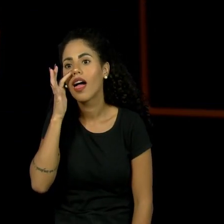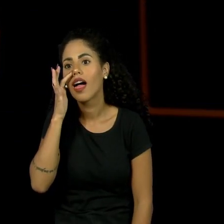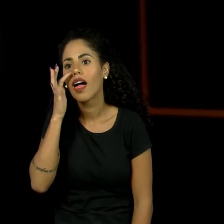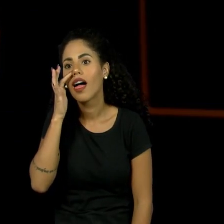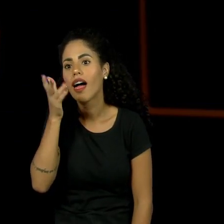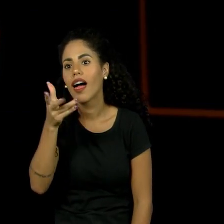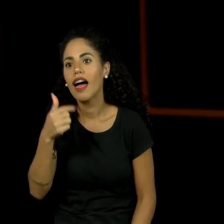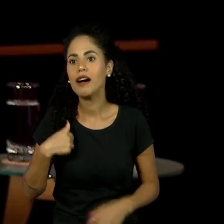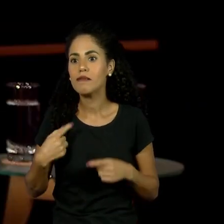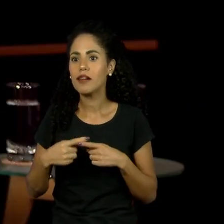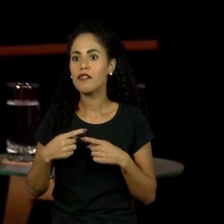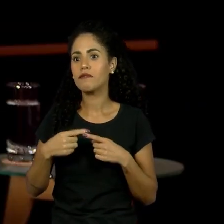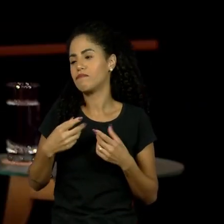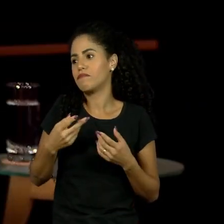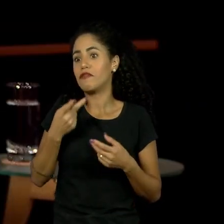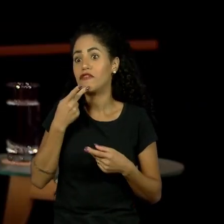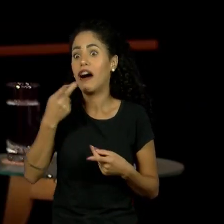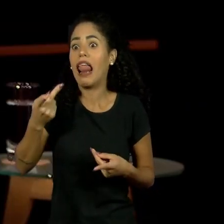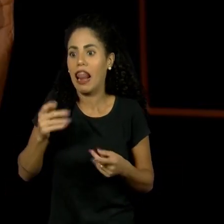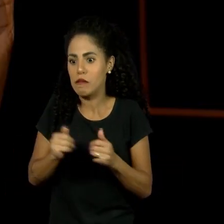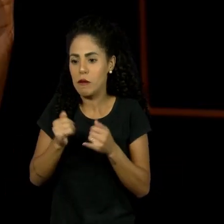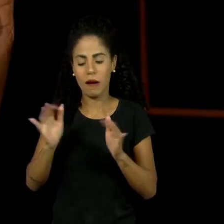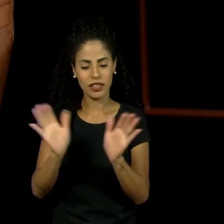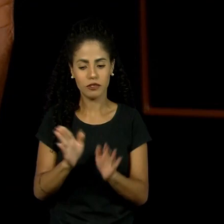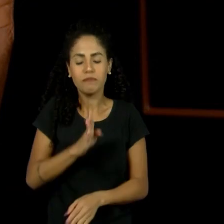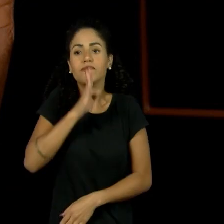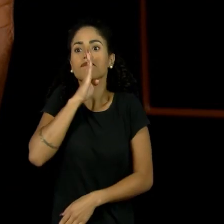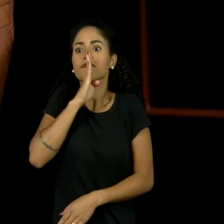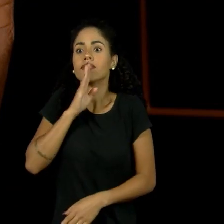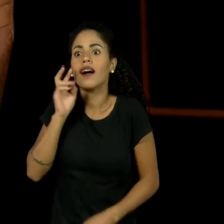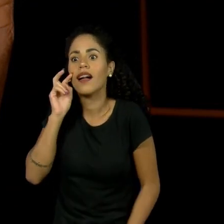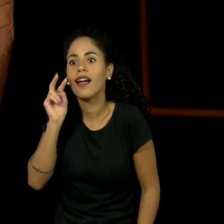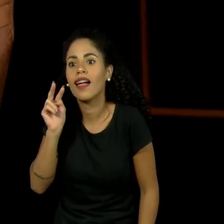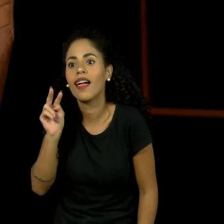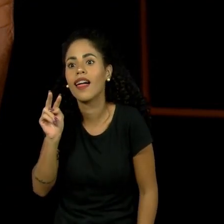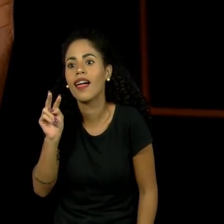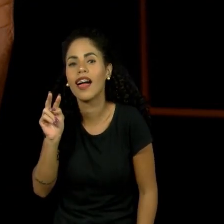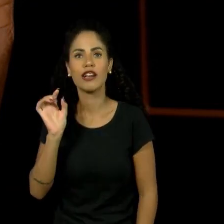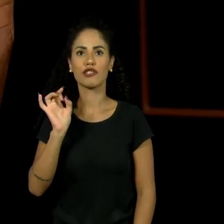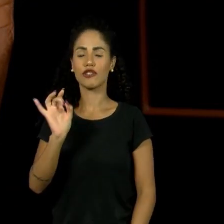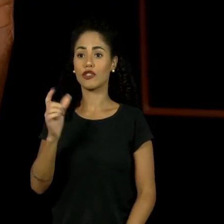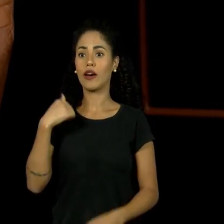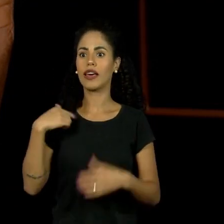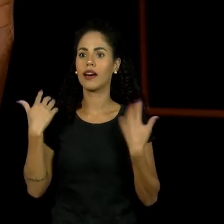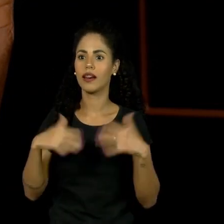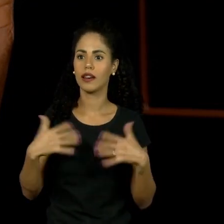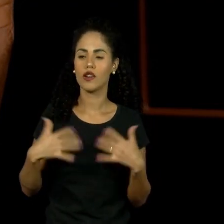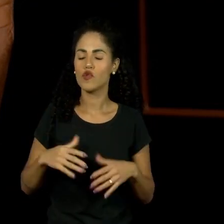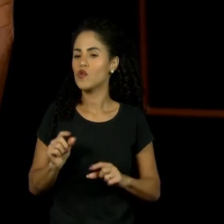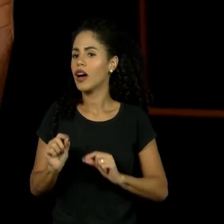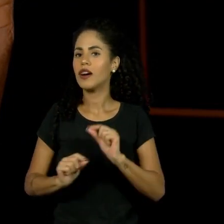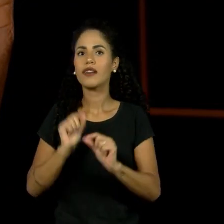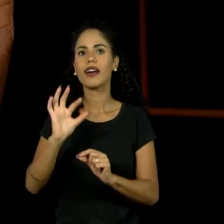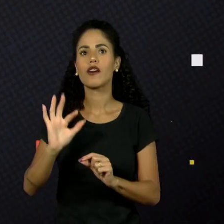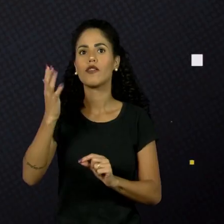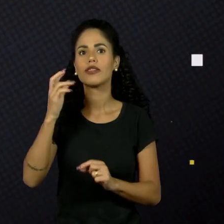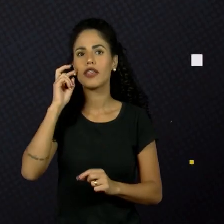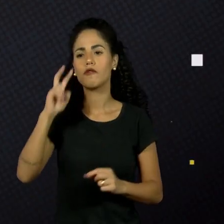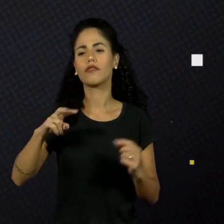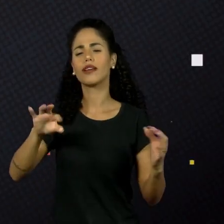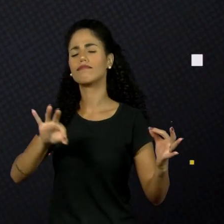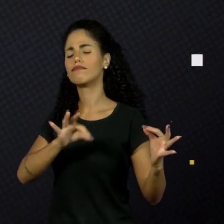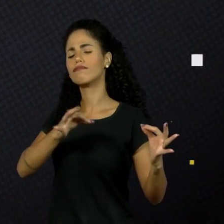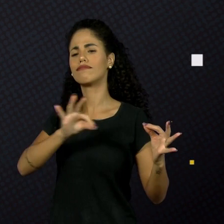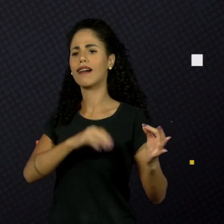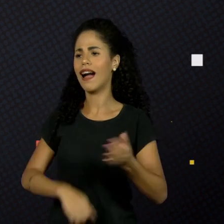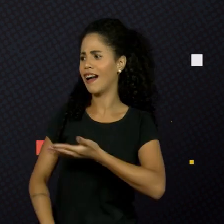em cima do Piazzolla. E a hora que ele começou, nossa senhora, o Soares Paz, que é o violinista, né? Que